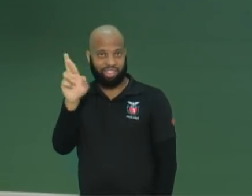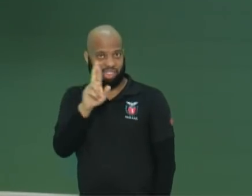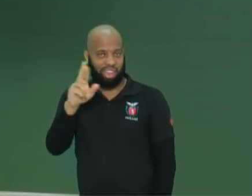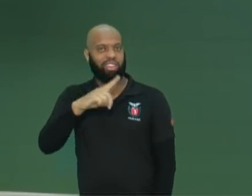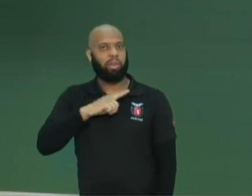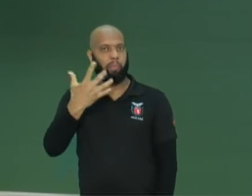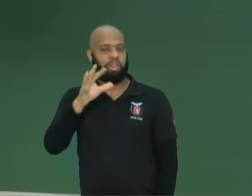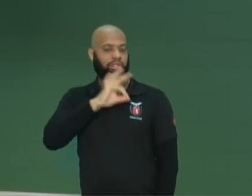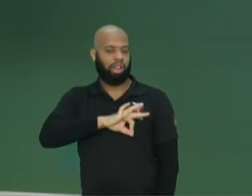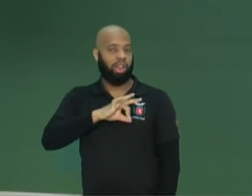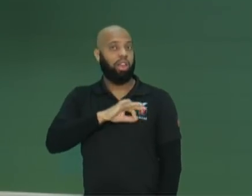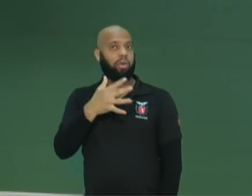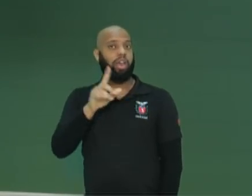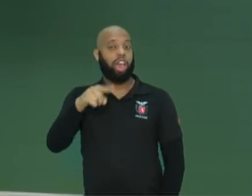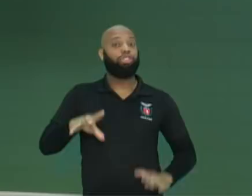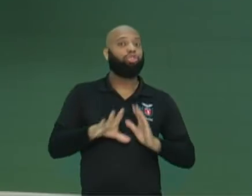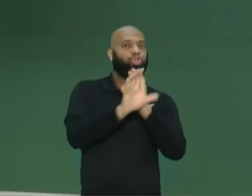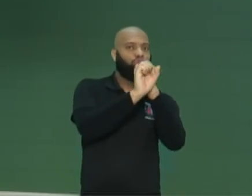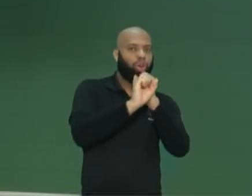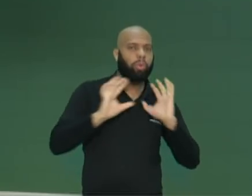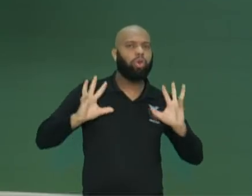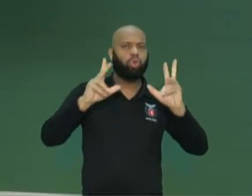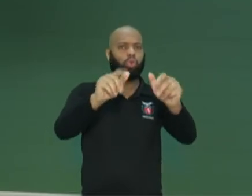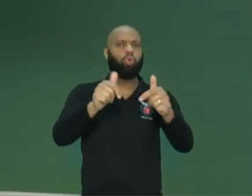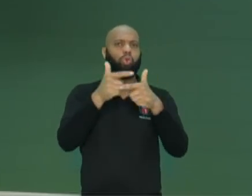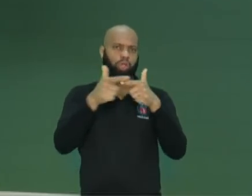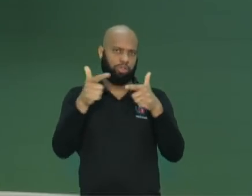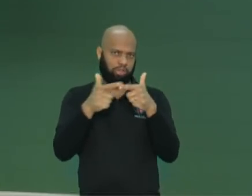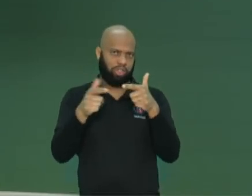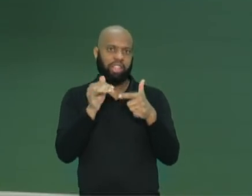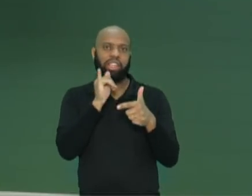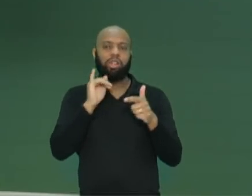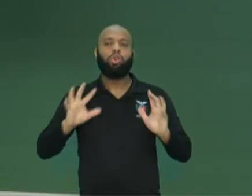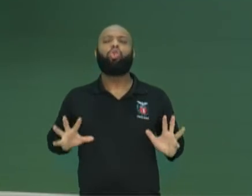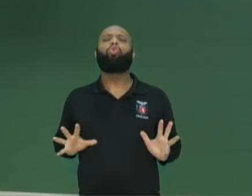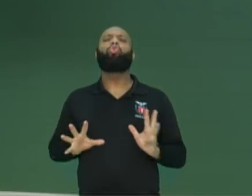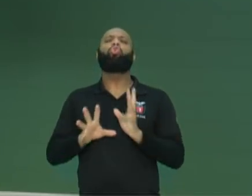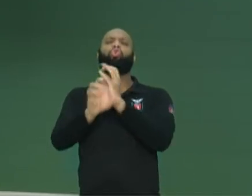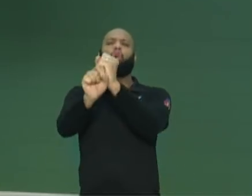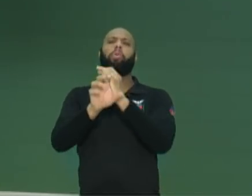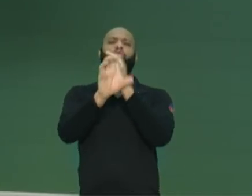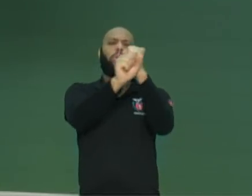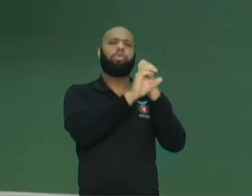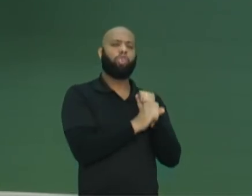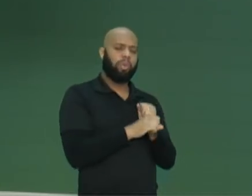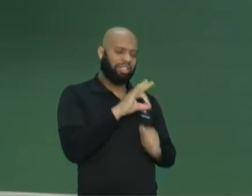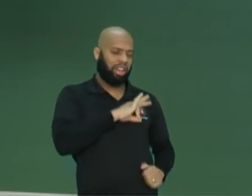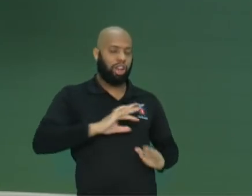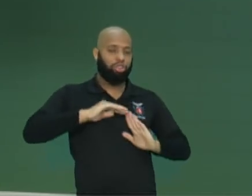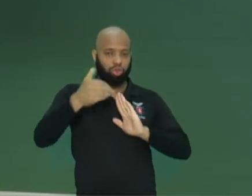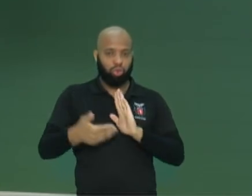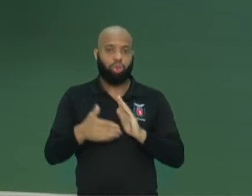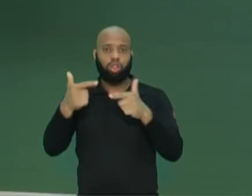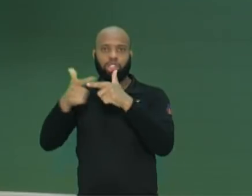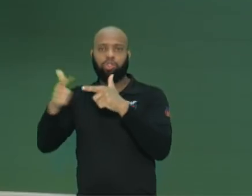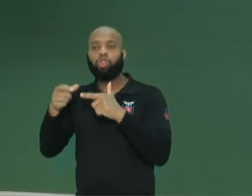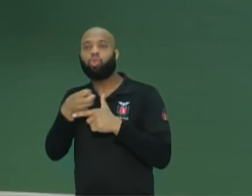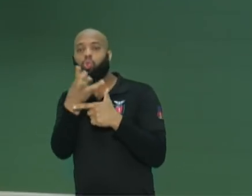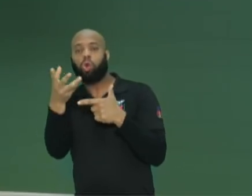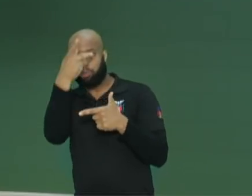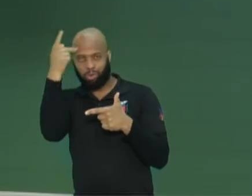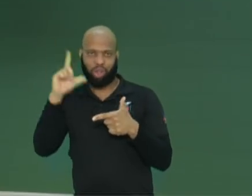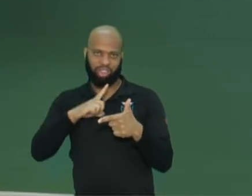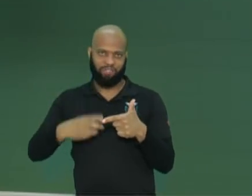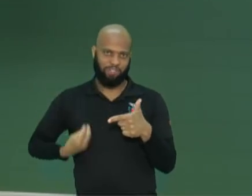R$ 1.727. É uma média ali, soma a renda, como se somasse a renda de toda a população da região e dividisse pelo número de